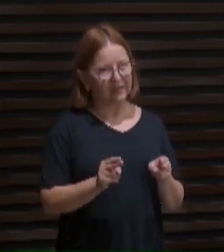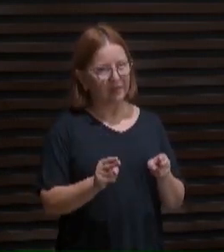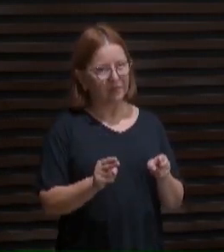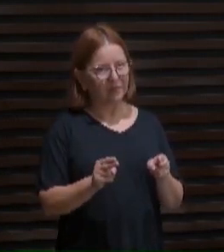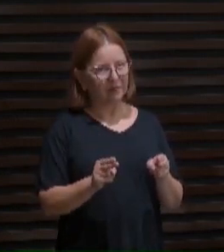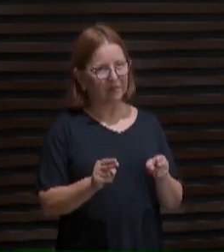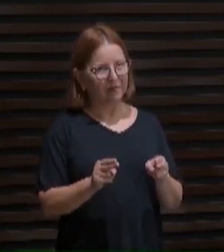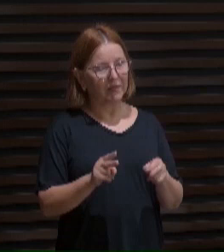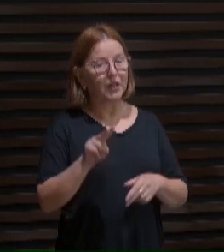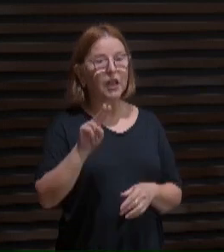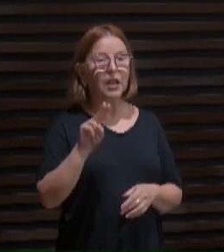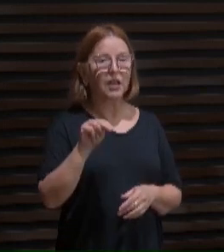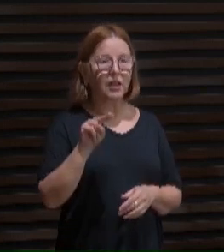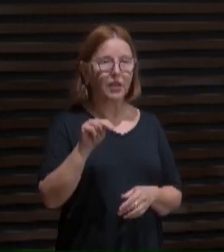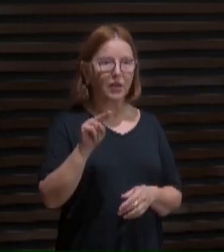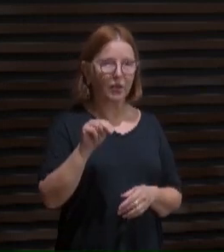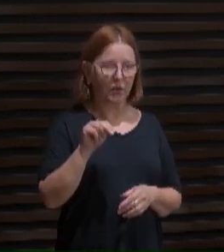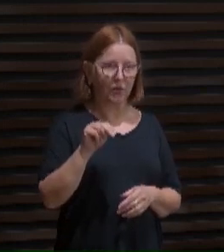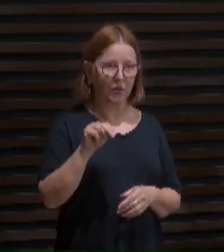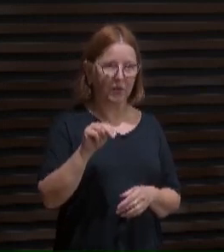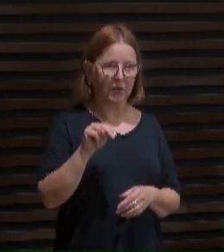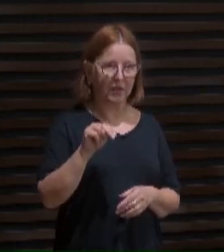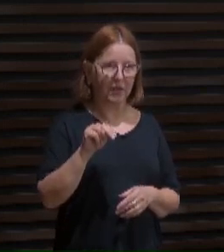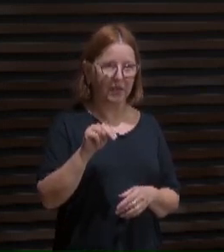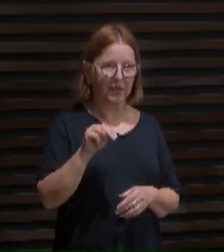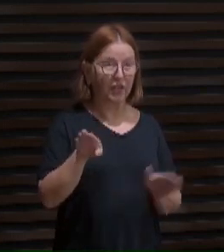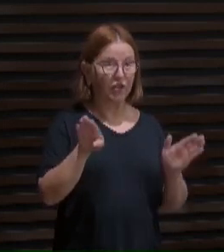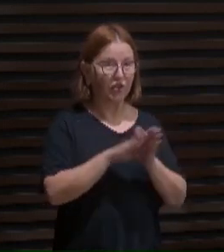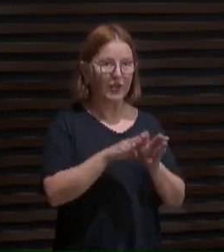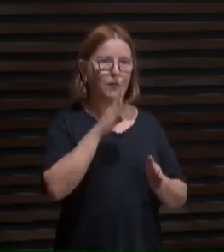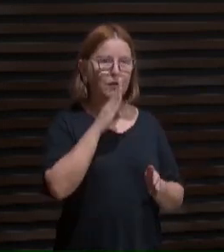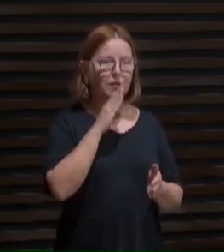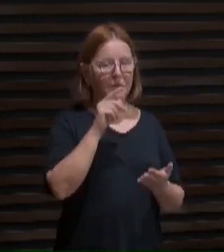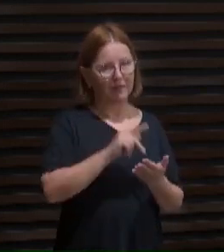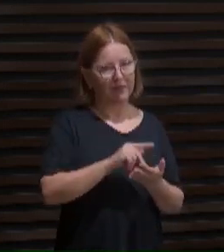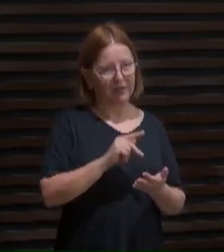e jamais podem chegar ao conhecimento da verdade.